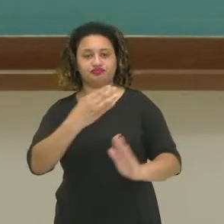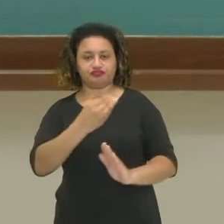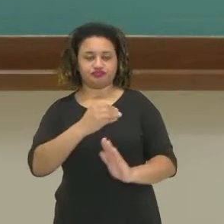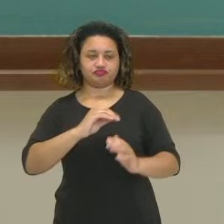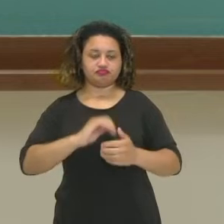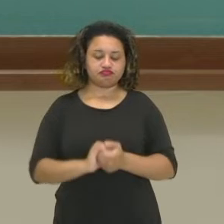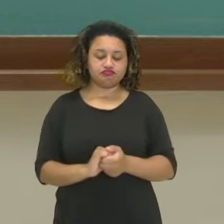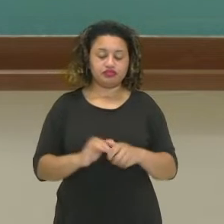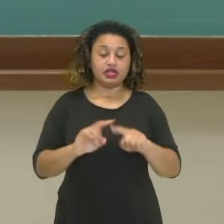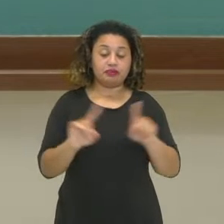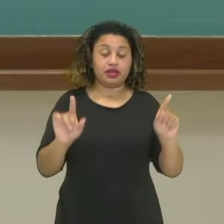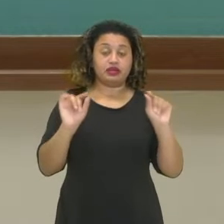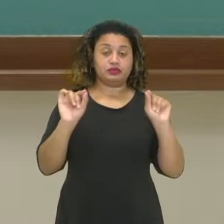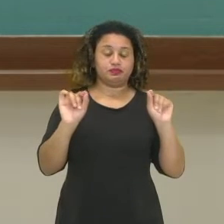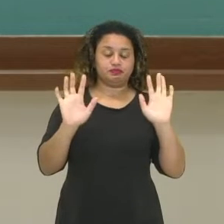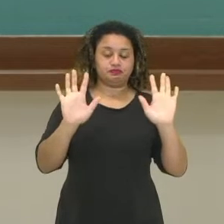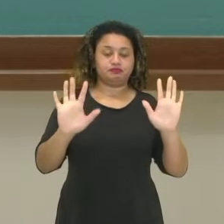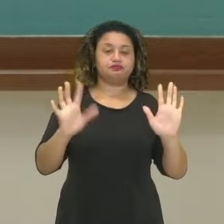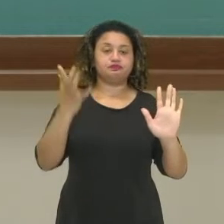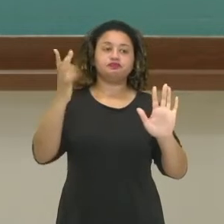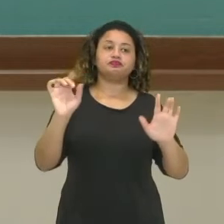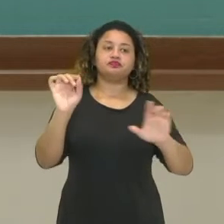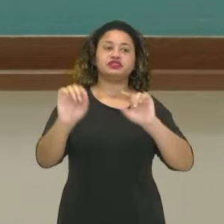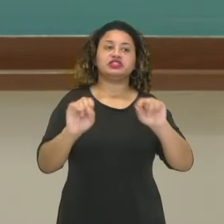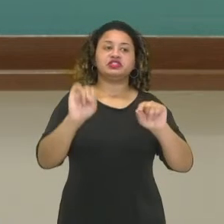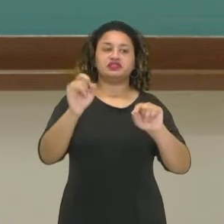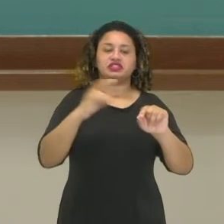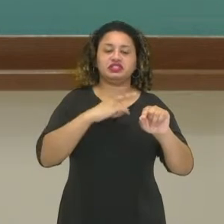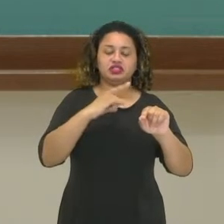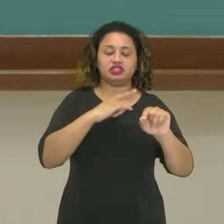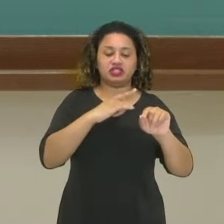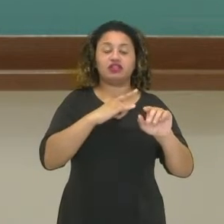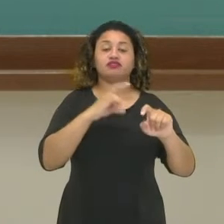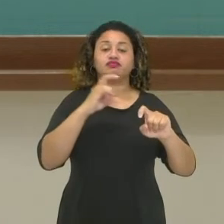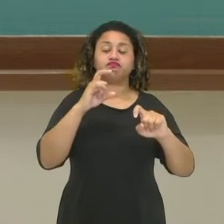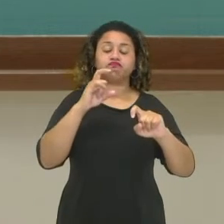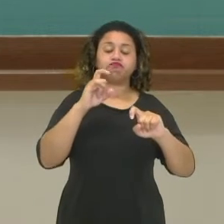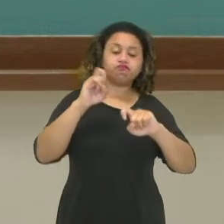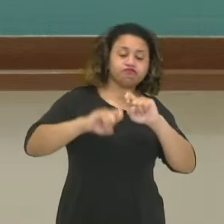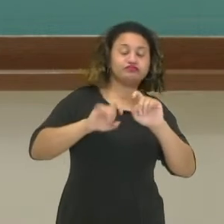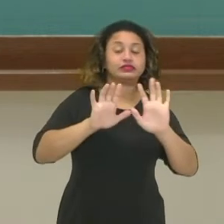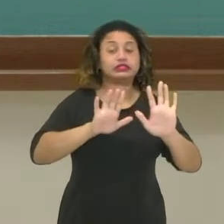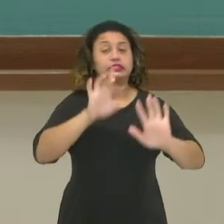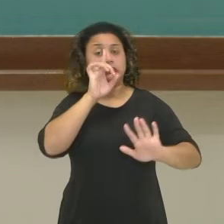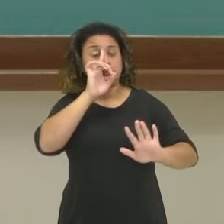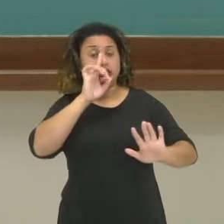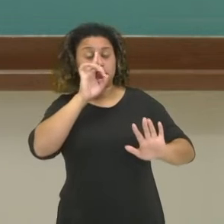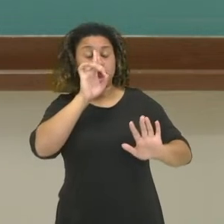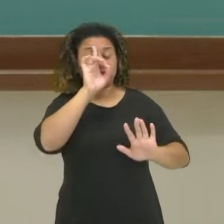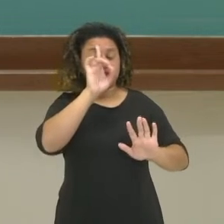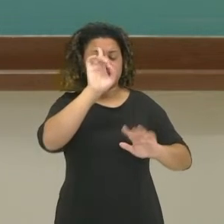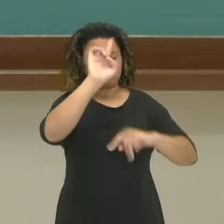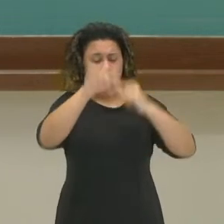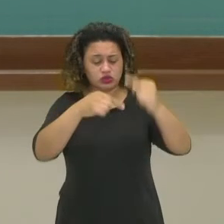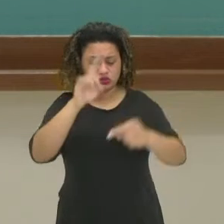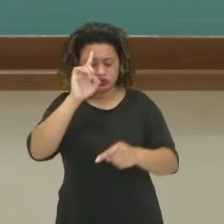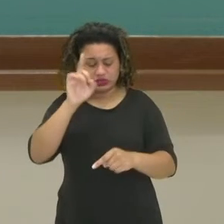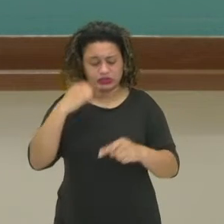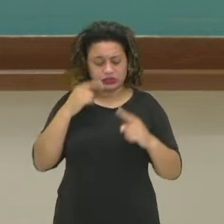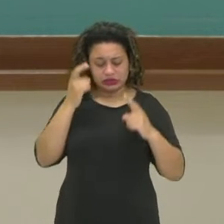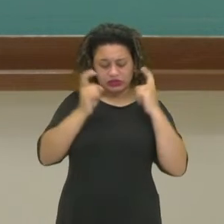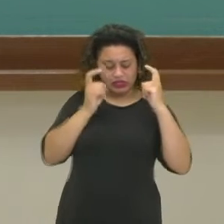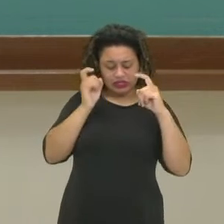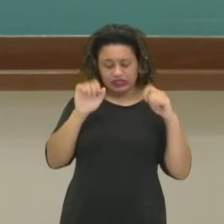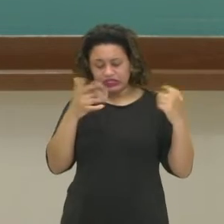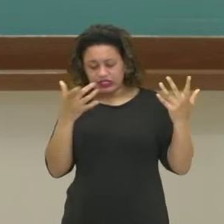olha, se você teve um relacionamento de risco num dia, no outro dia você lá ficou preocupada, poxa, será que